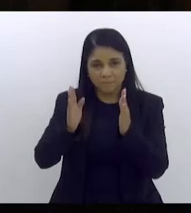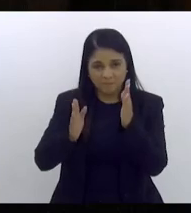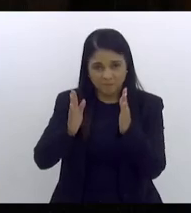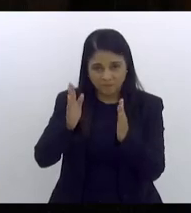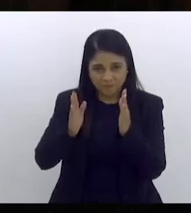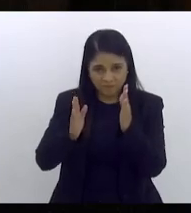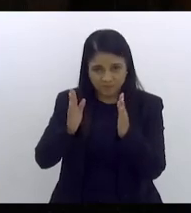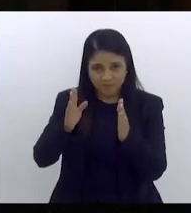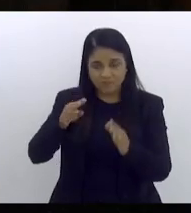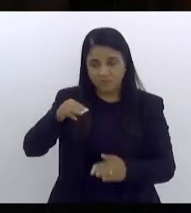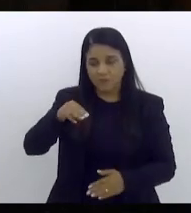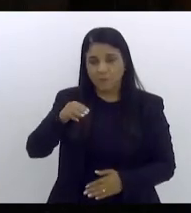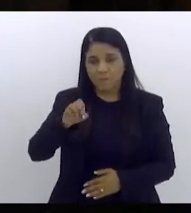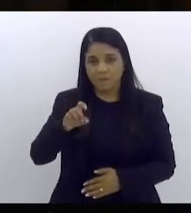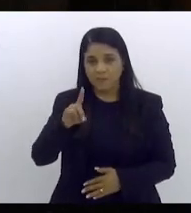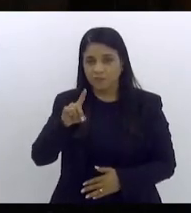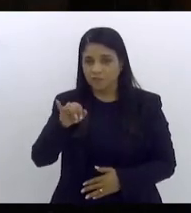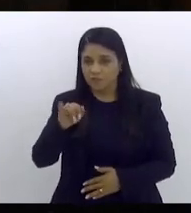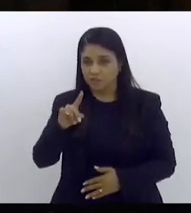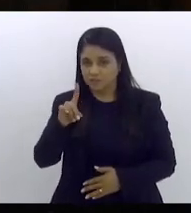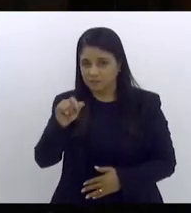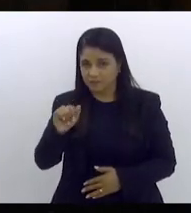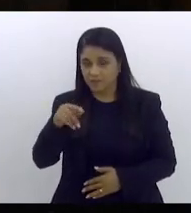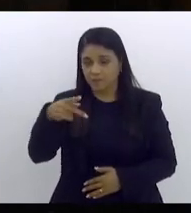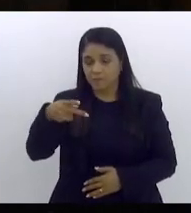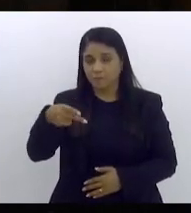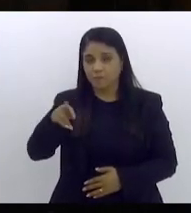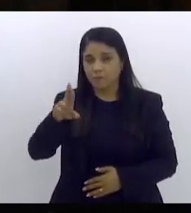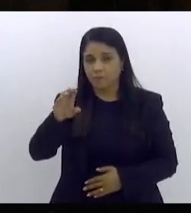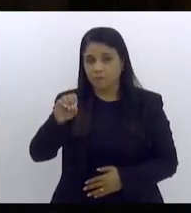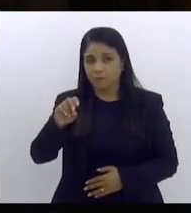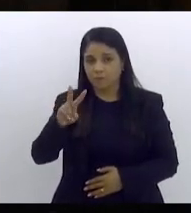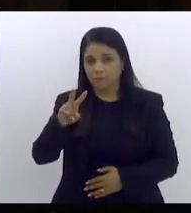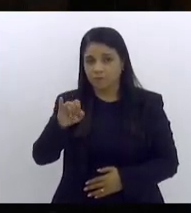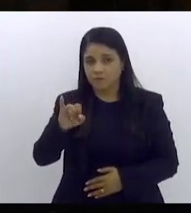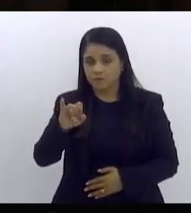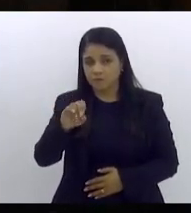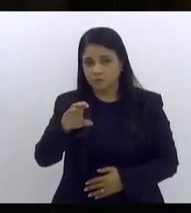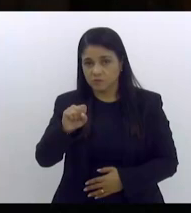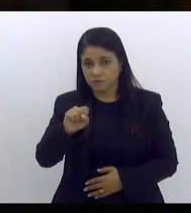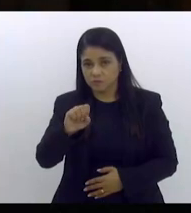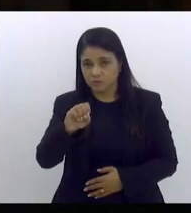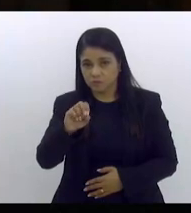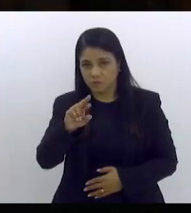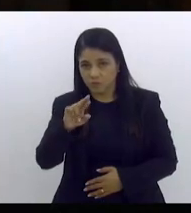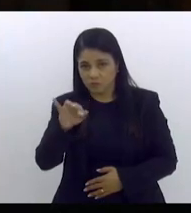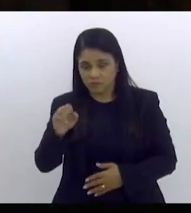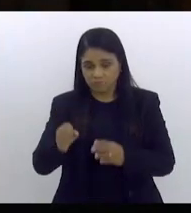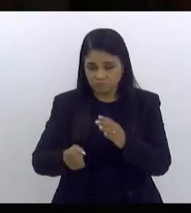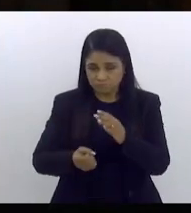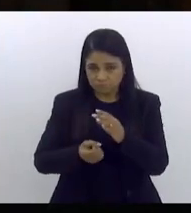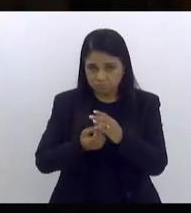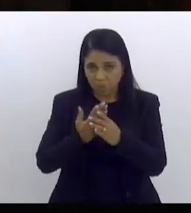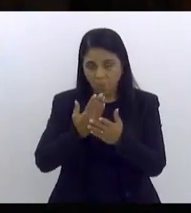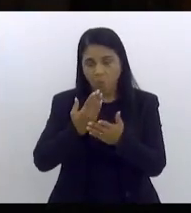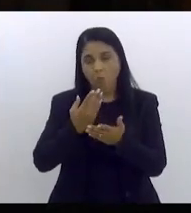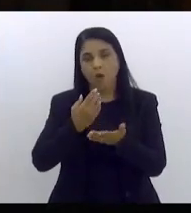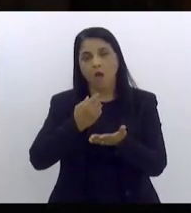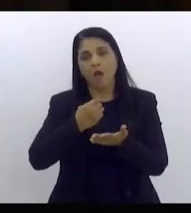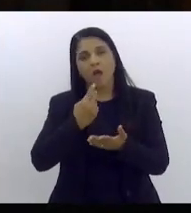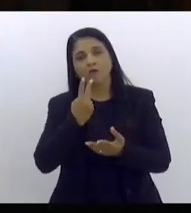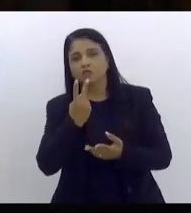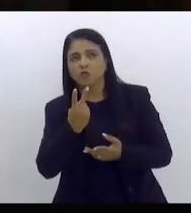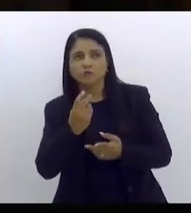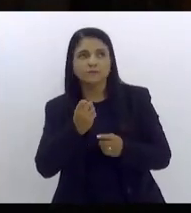Isto é, depois de criar, a medida provisória caduca se o Congresso Nacional